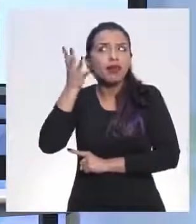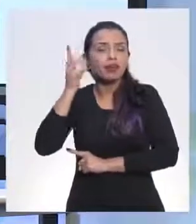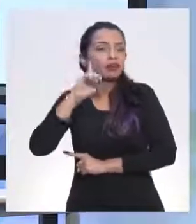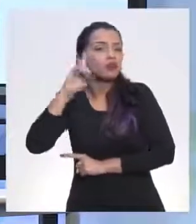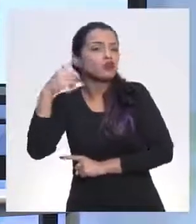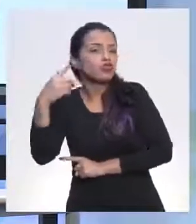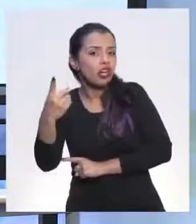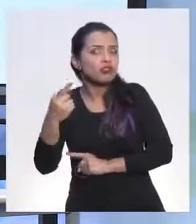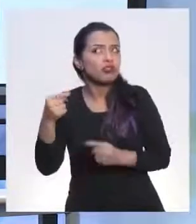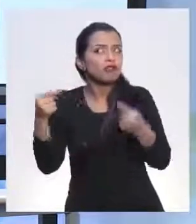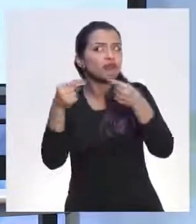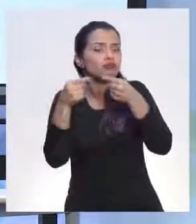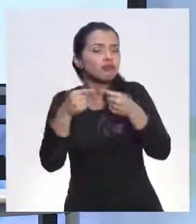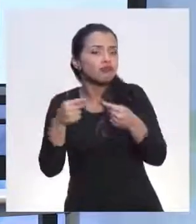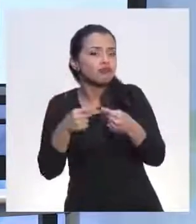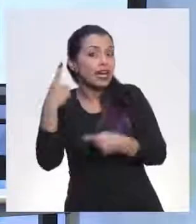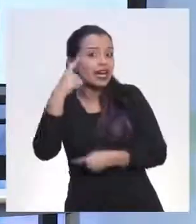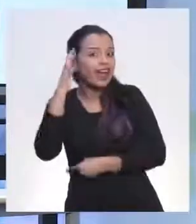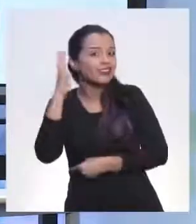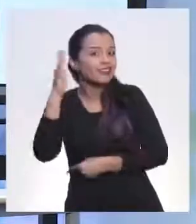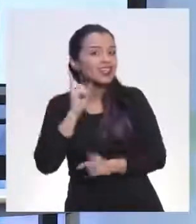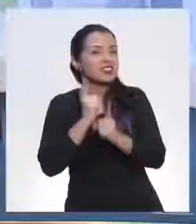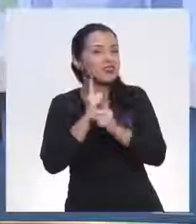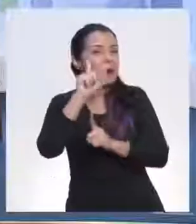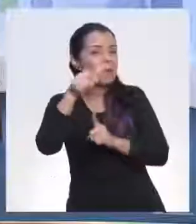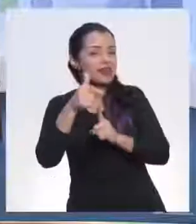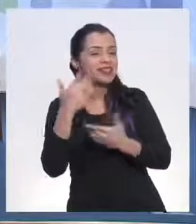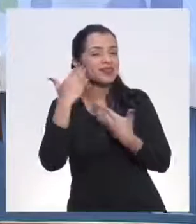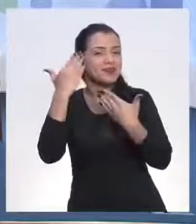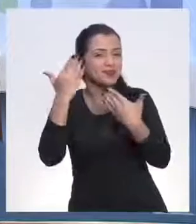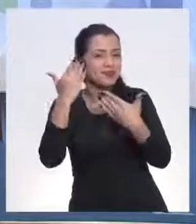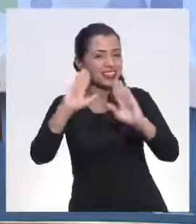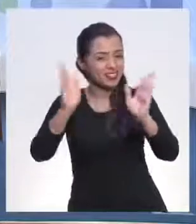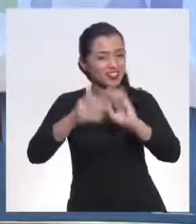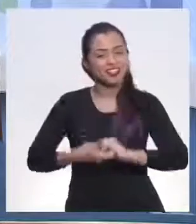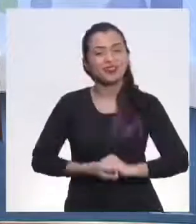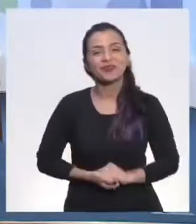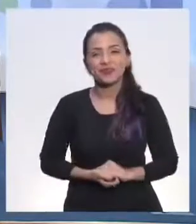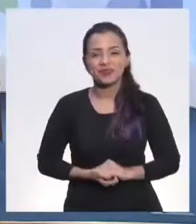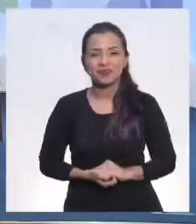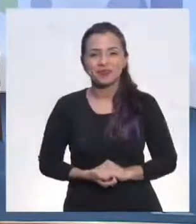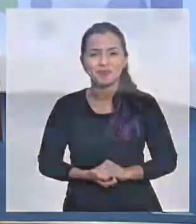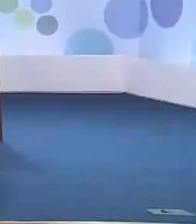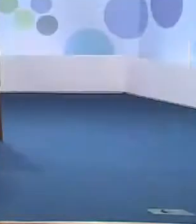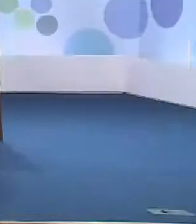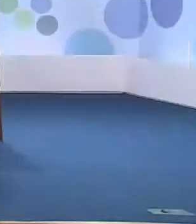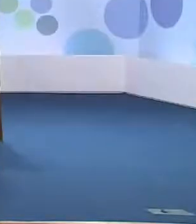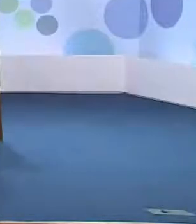cotidiano aí criatividade para vocês. Até a próxima. Muito obrigado. Tchau, tchau. Tchauzinho.